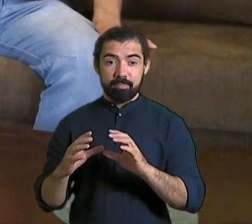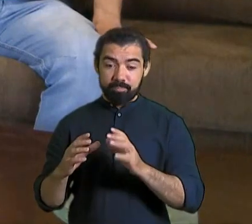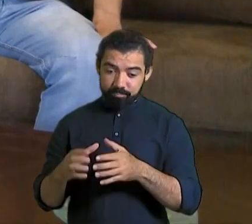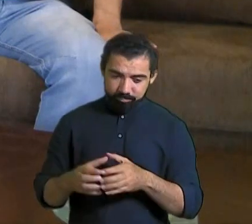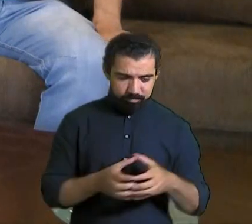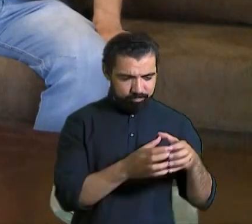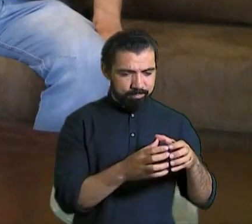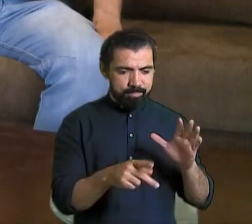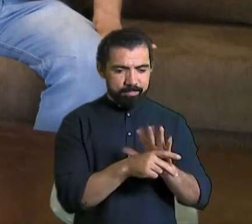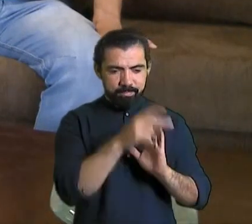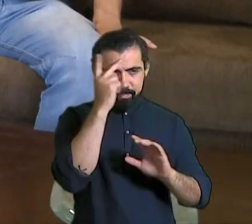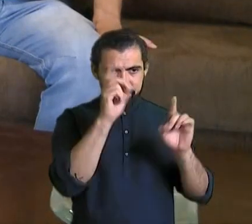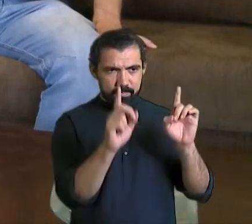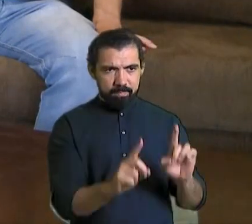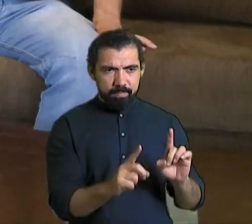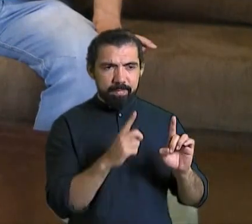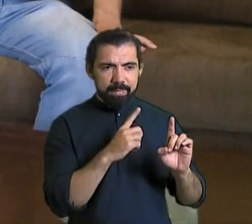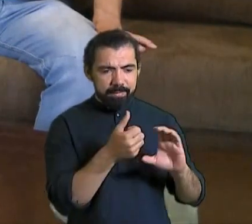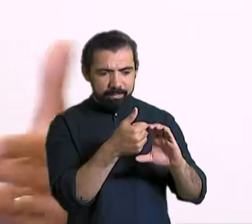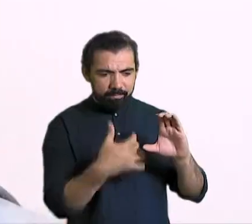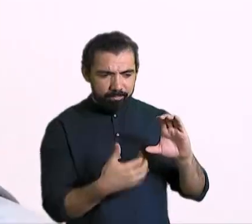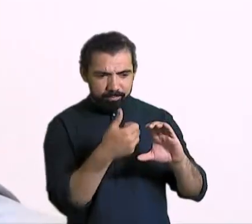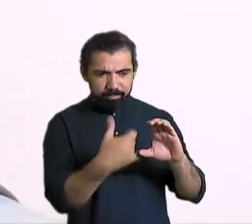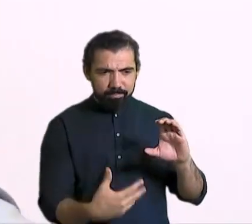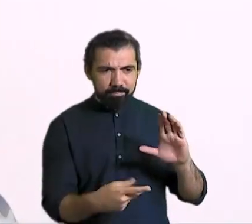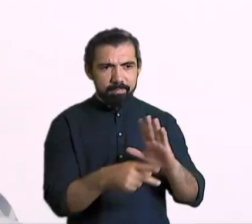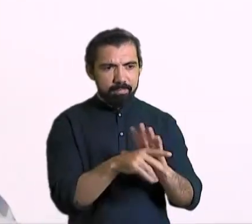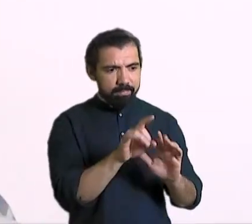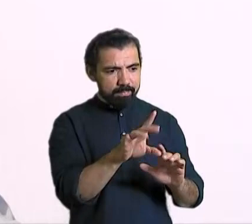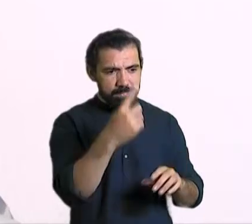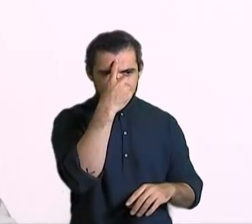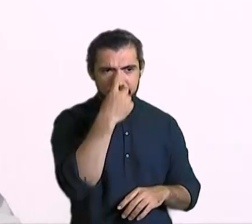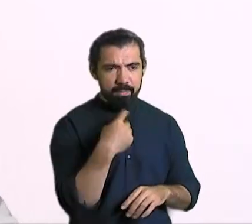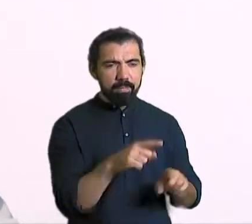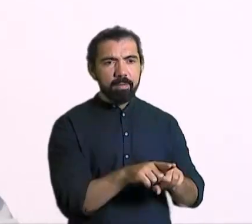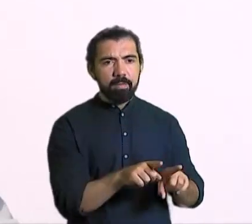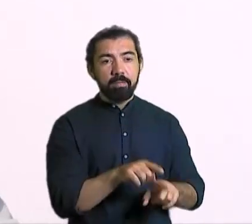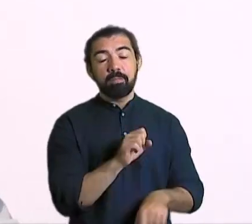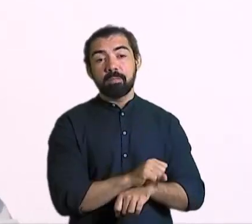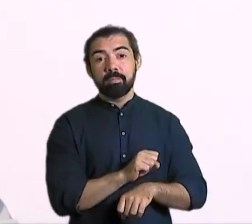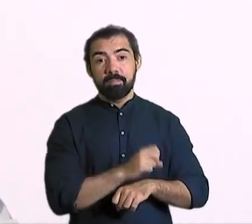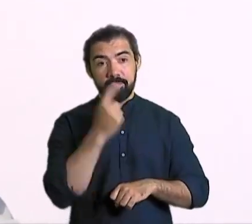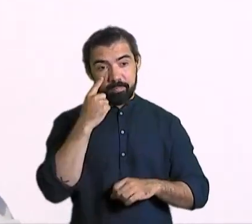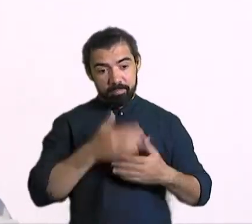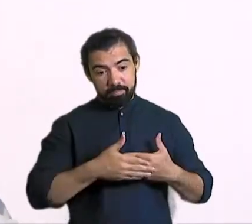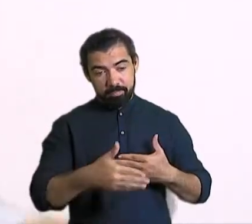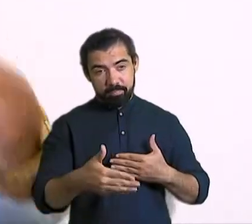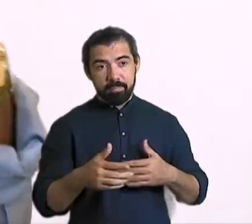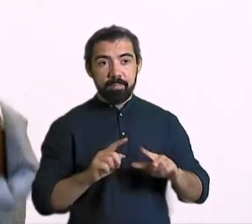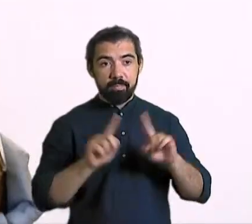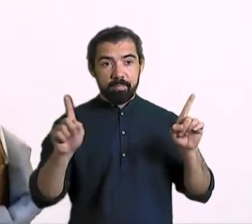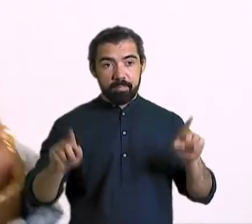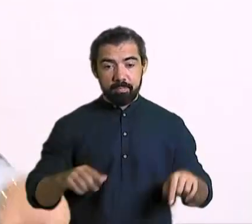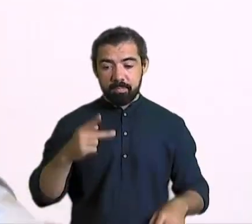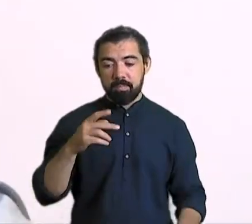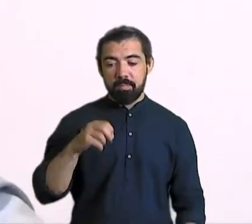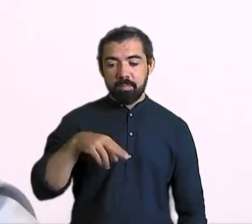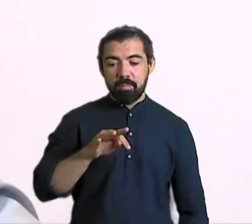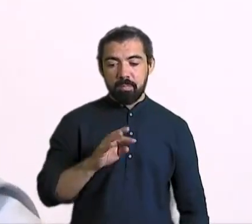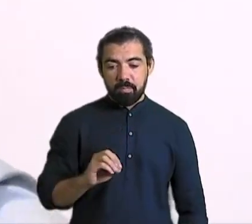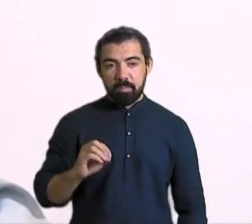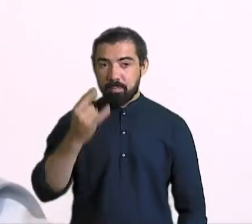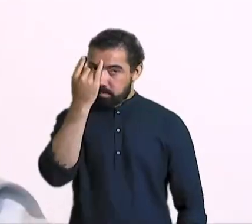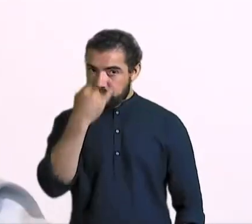tem a especificidade de cada deficiência. Então, vamos aguardar que o programa Ponto Cego leve adiante essa